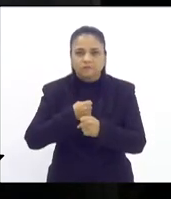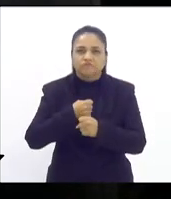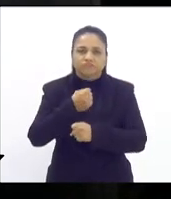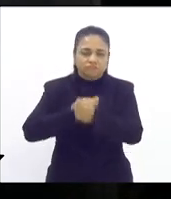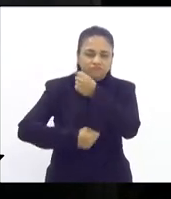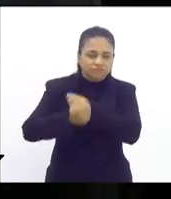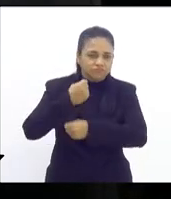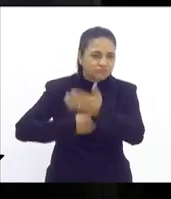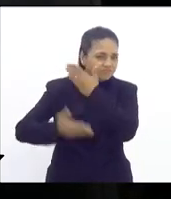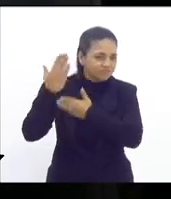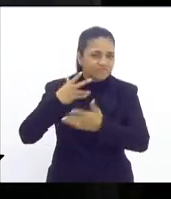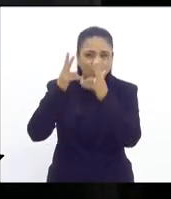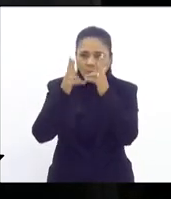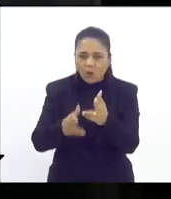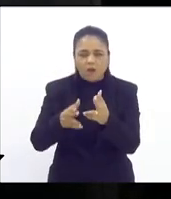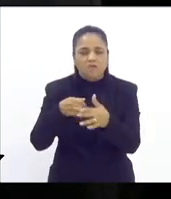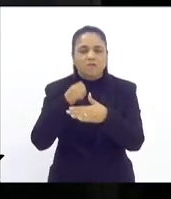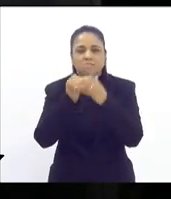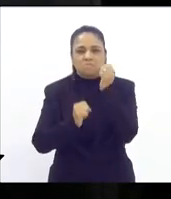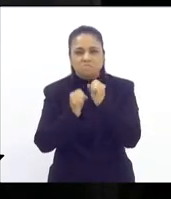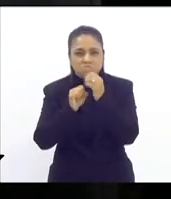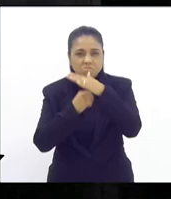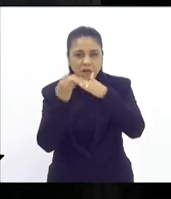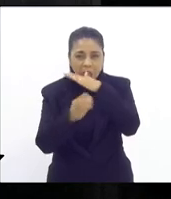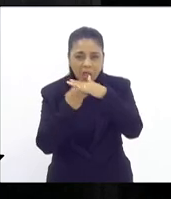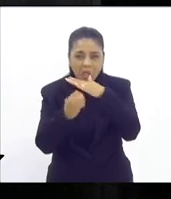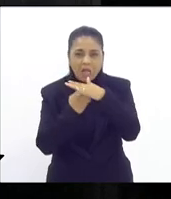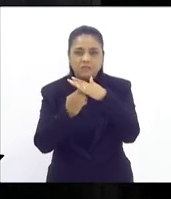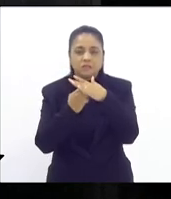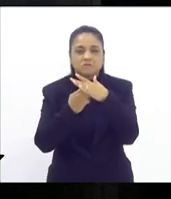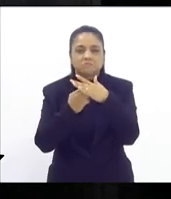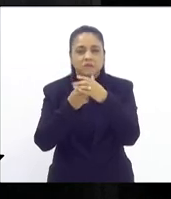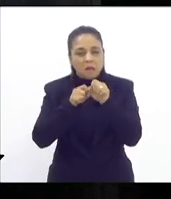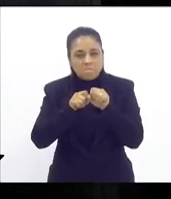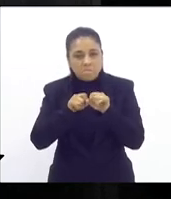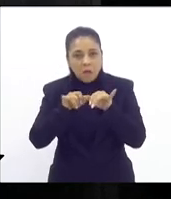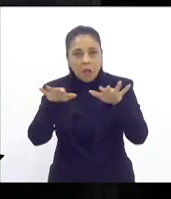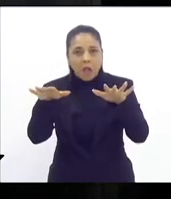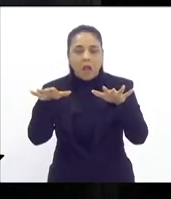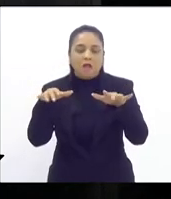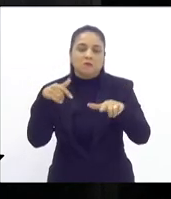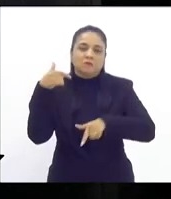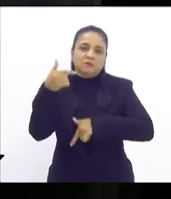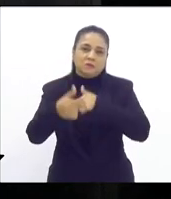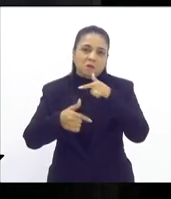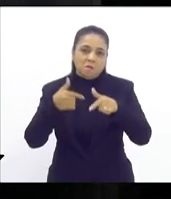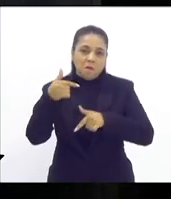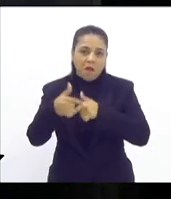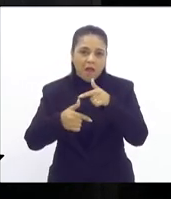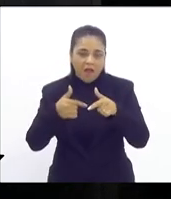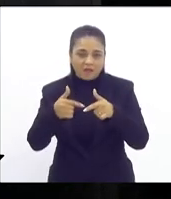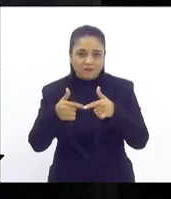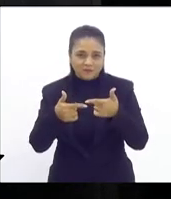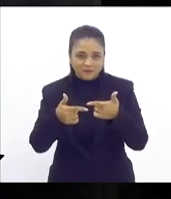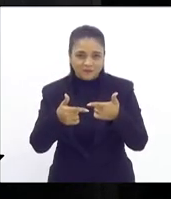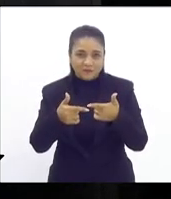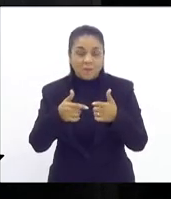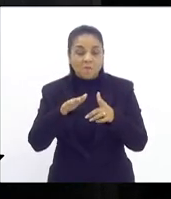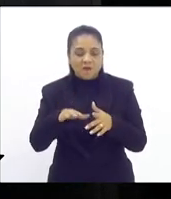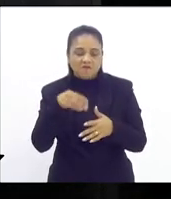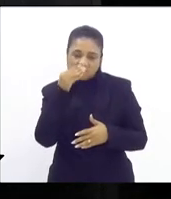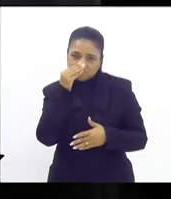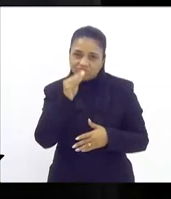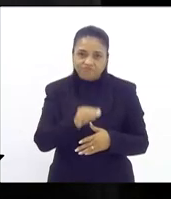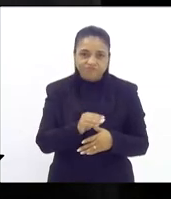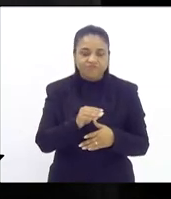de muitas empresas querendo Trio expandir seu negócio né querendo aumentar e É um descaso deles